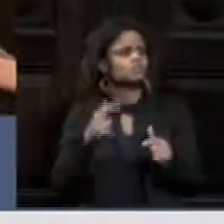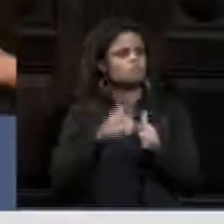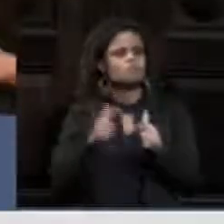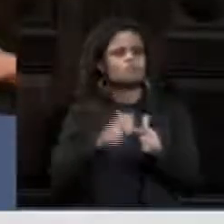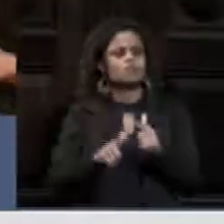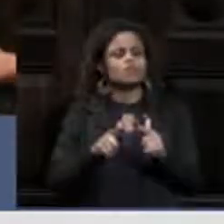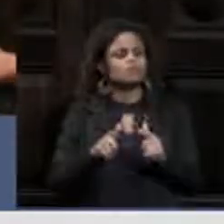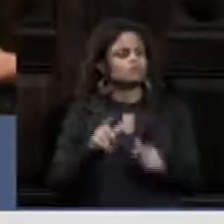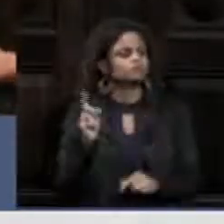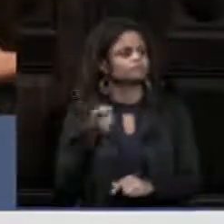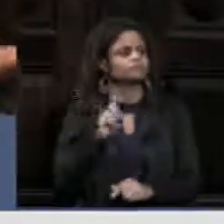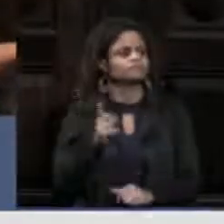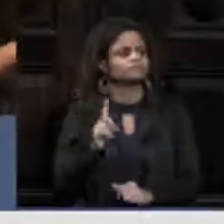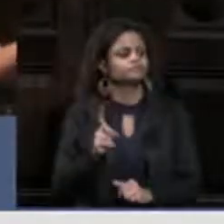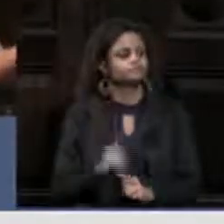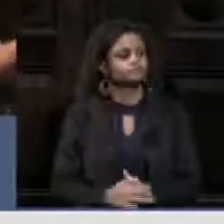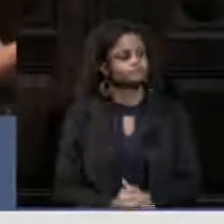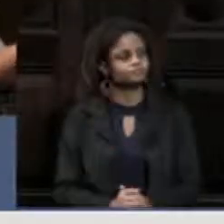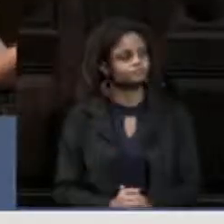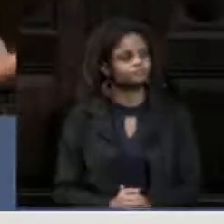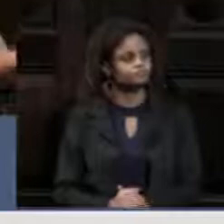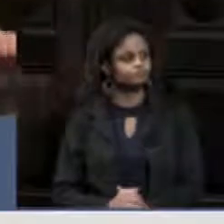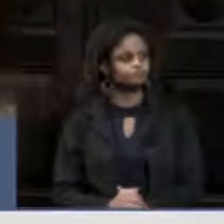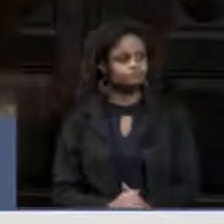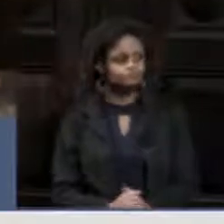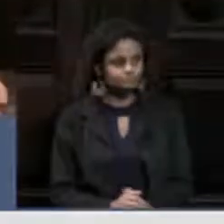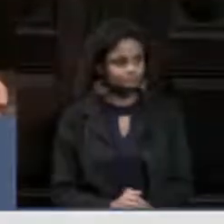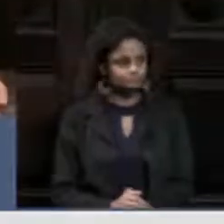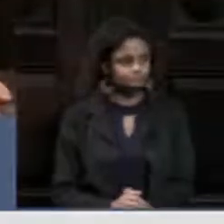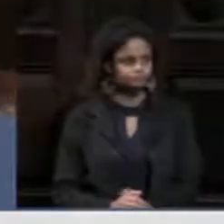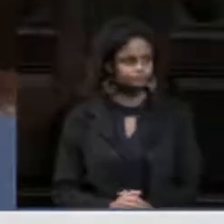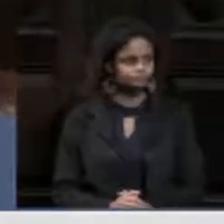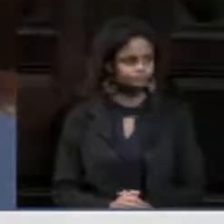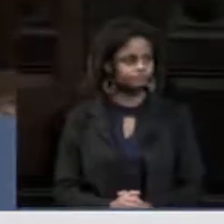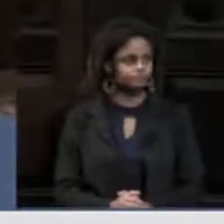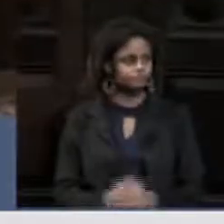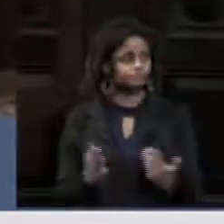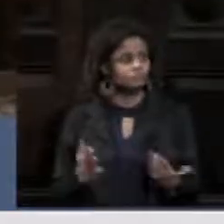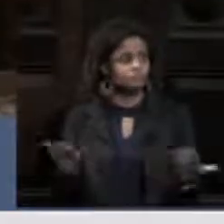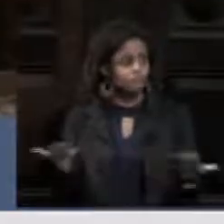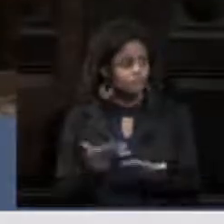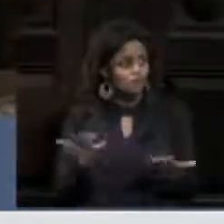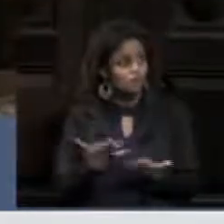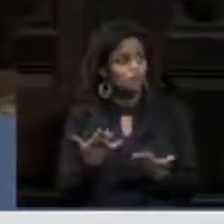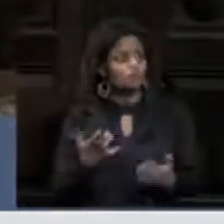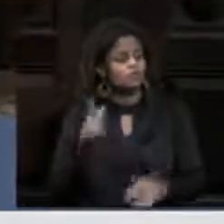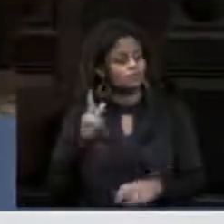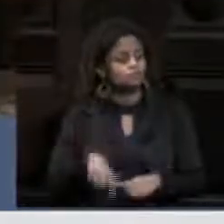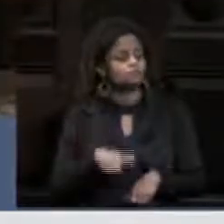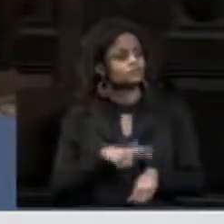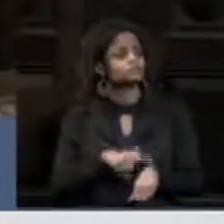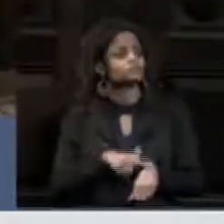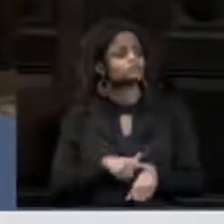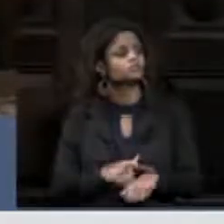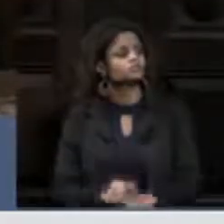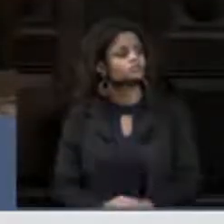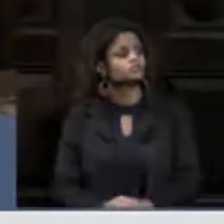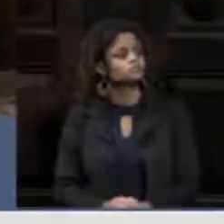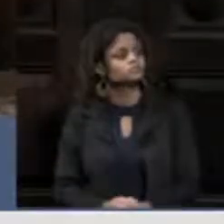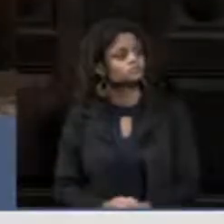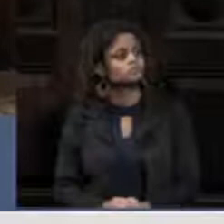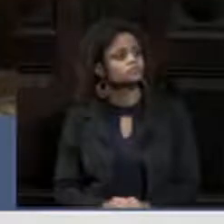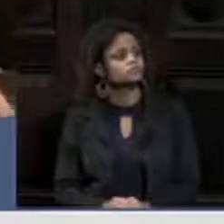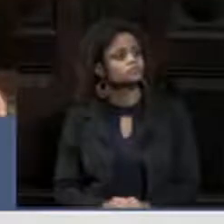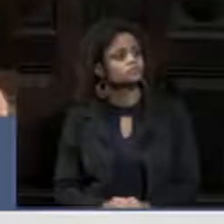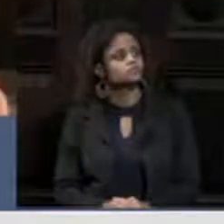da nossa questão central. Então, essa é a hora também para